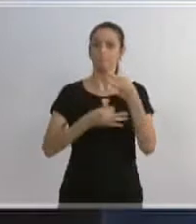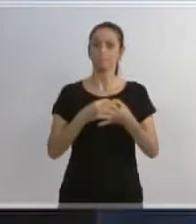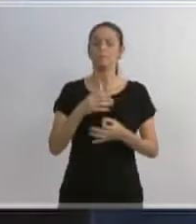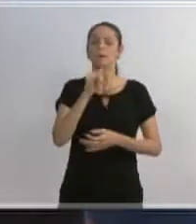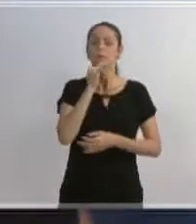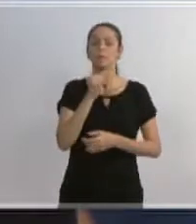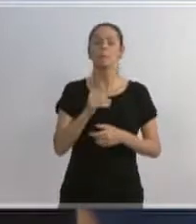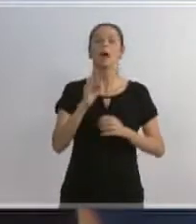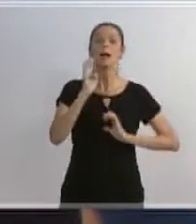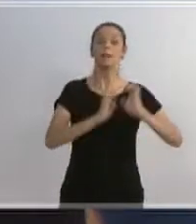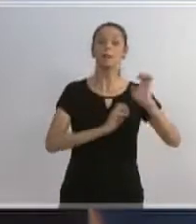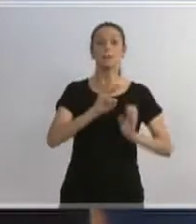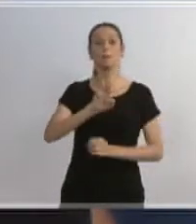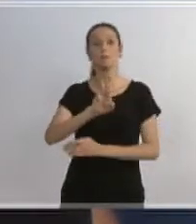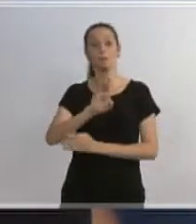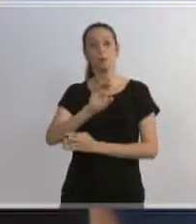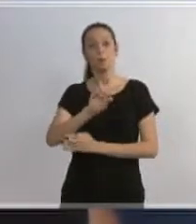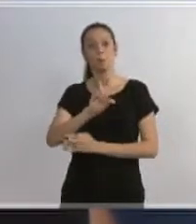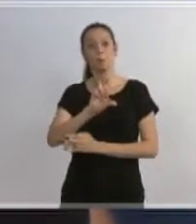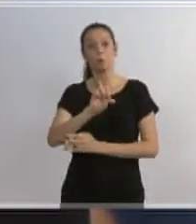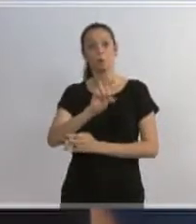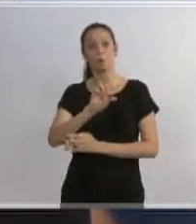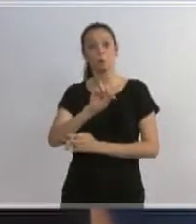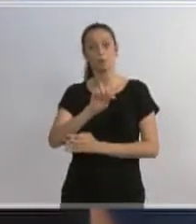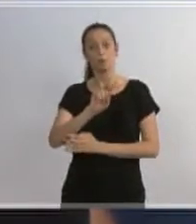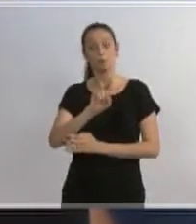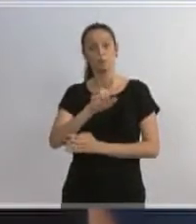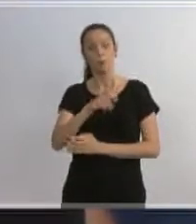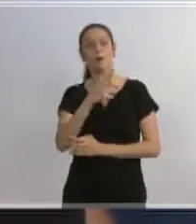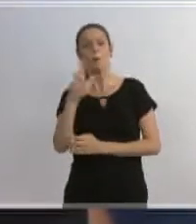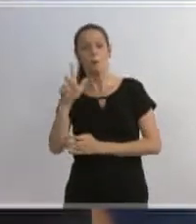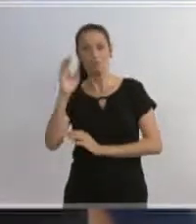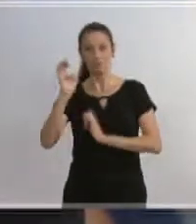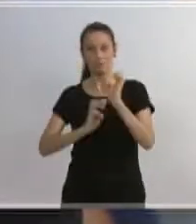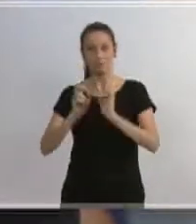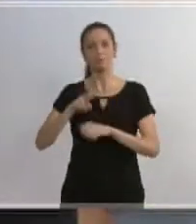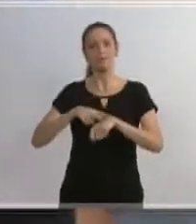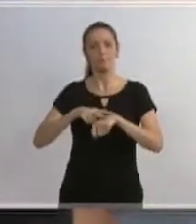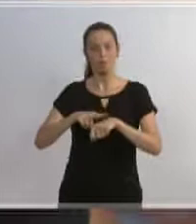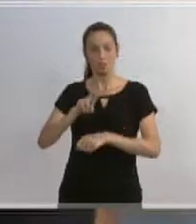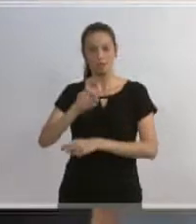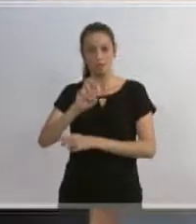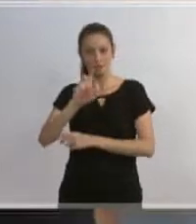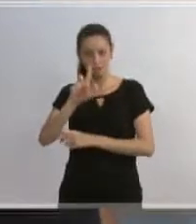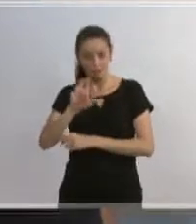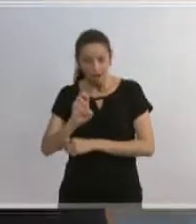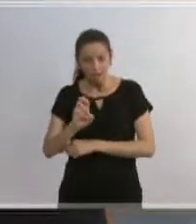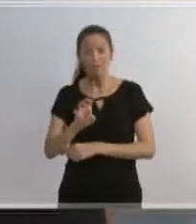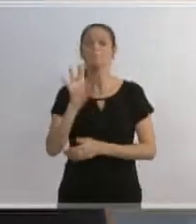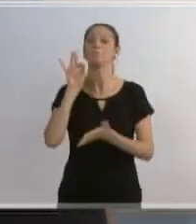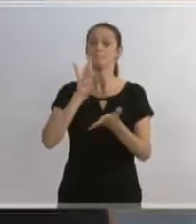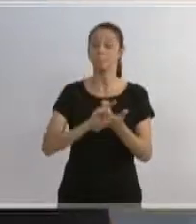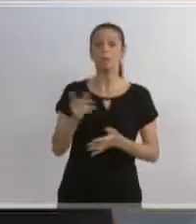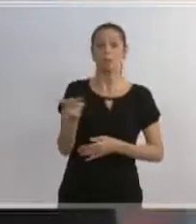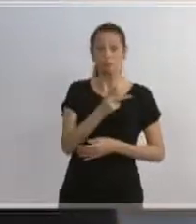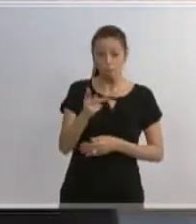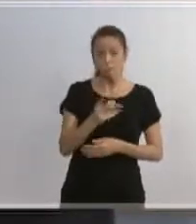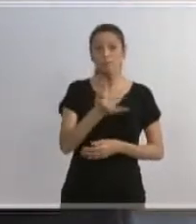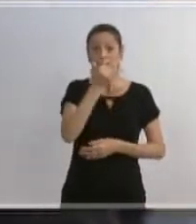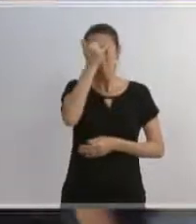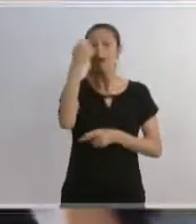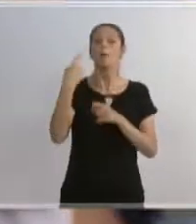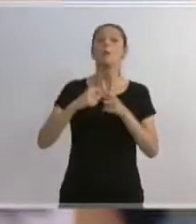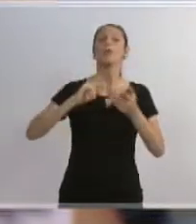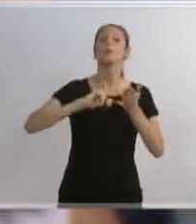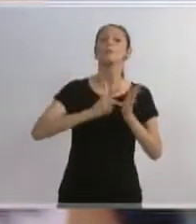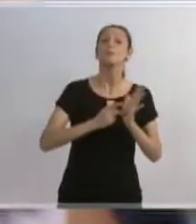Rodovel e Verde Vale só faliram por causa de quê? Por causa do sindicato, que botou eles no fogo. Por que